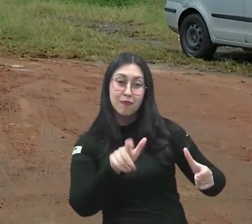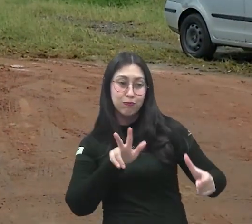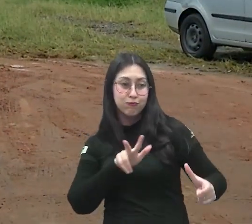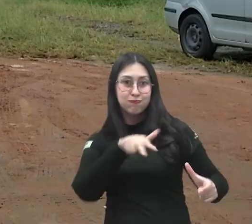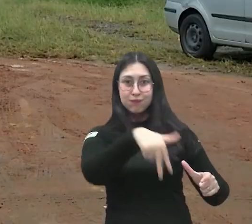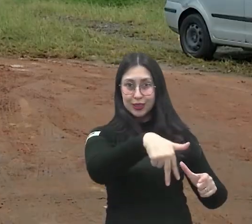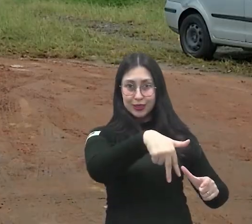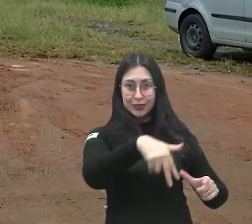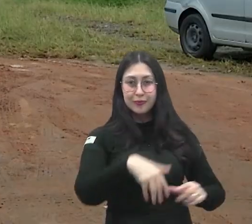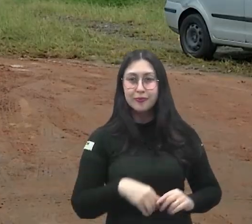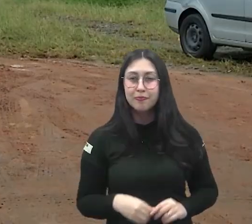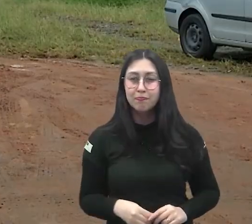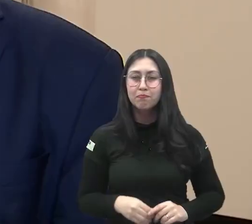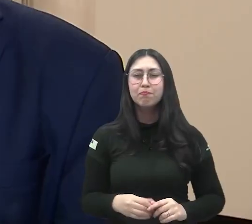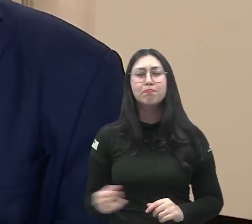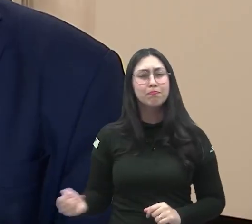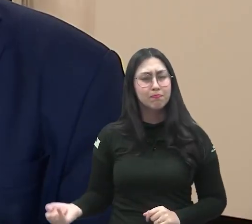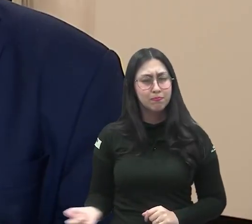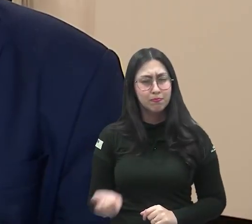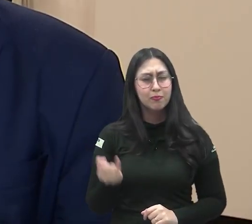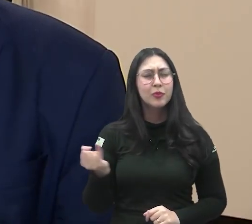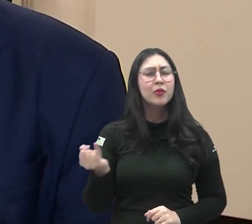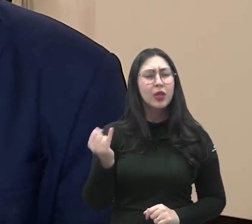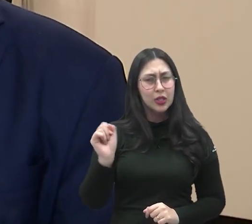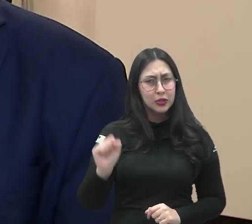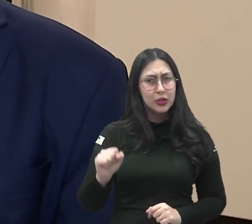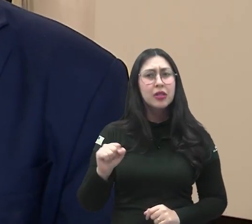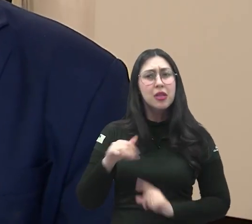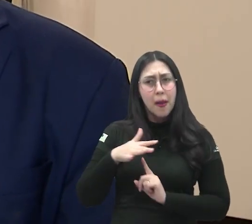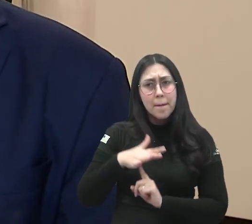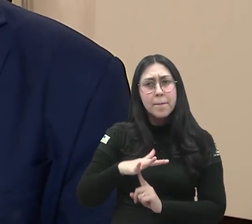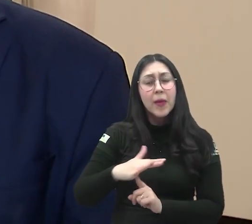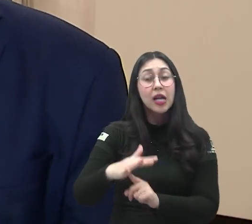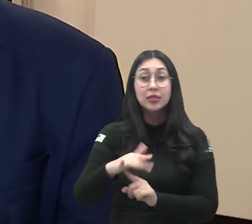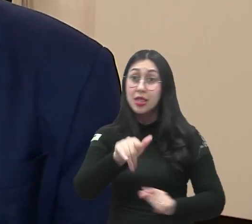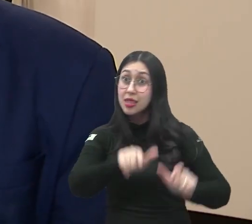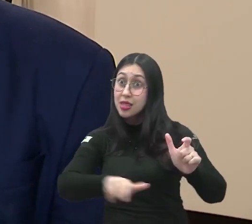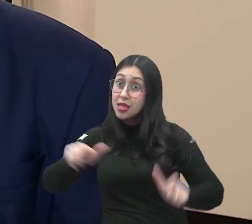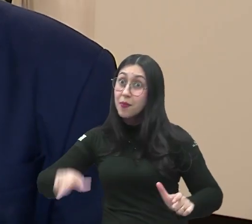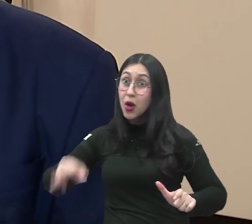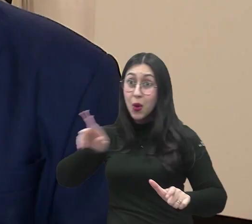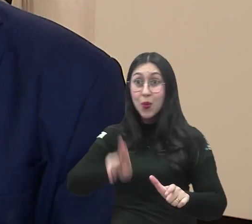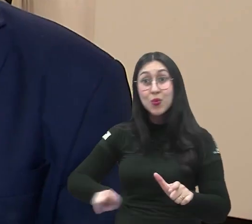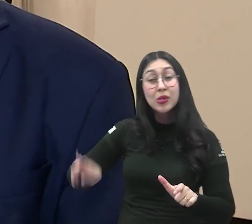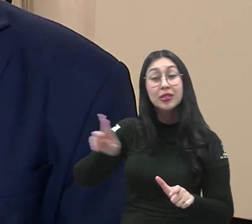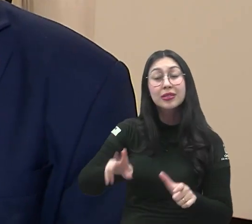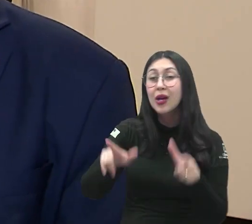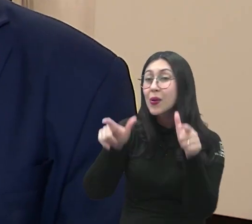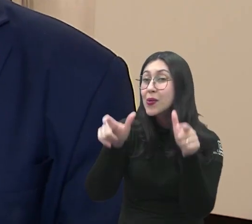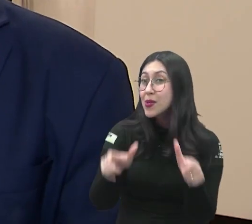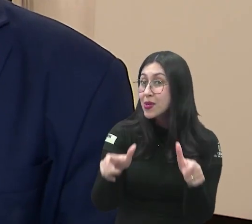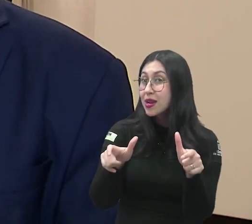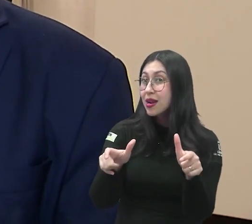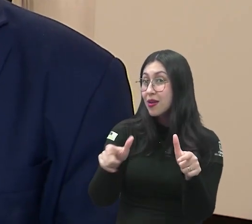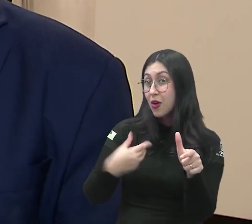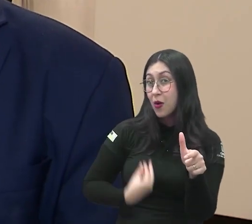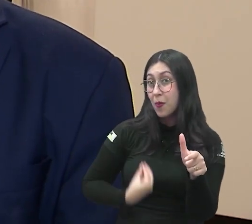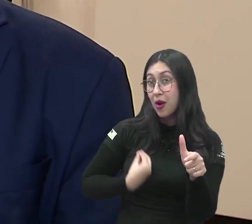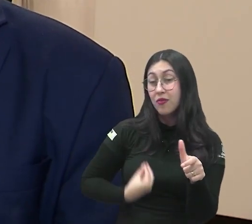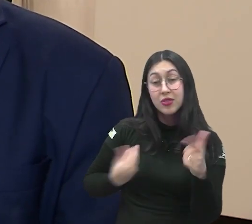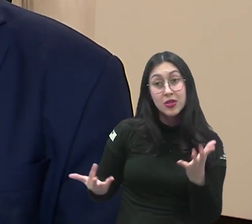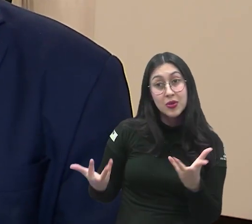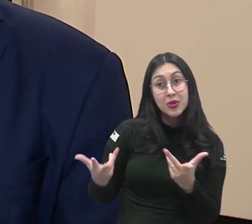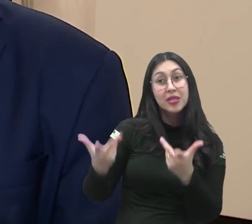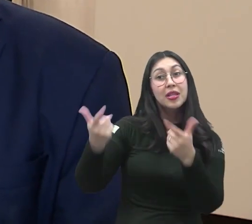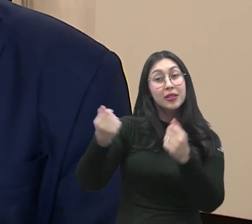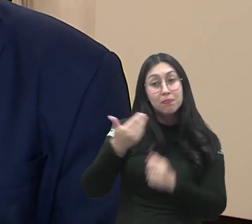dos espaços públicos. Importantíssimo nós temos praças e as pessoas utilizarem essas praças, que a gente possa ter uma